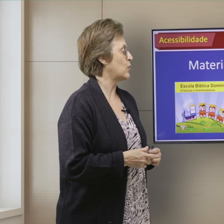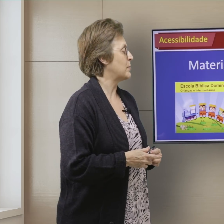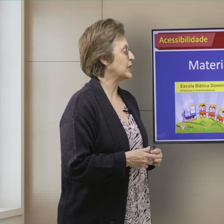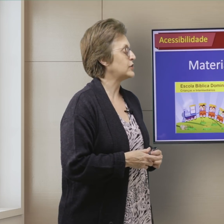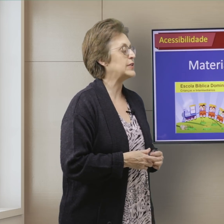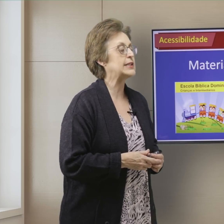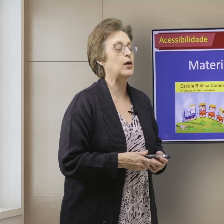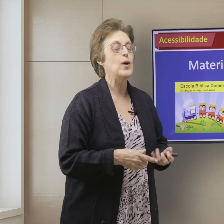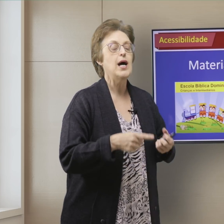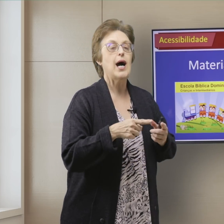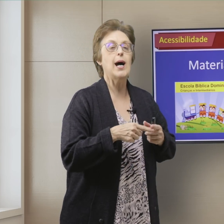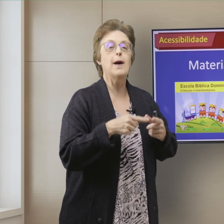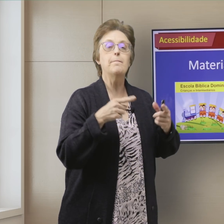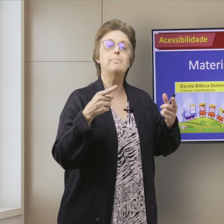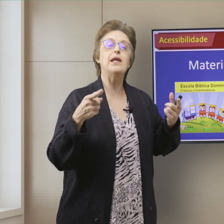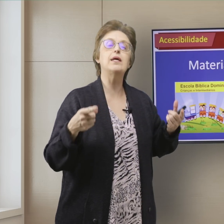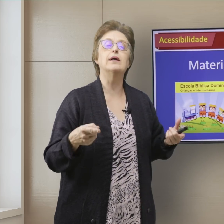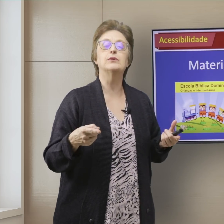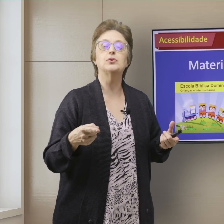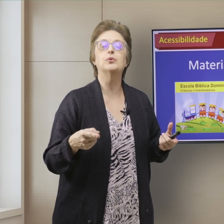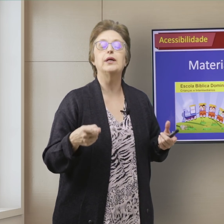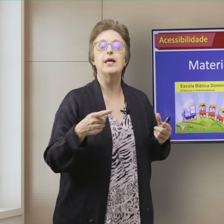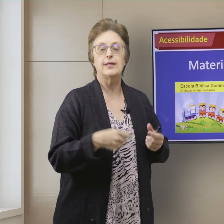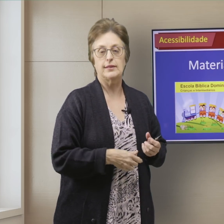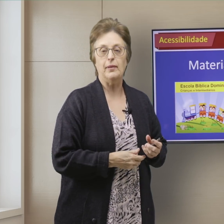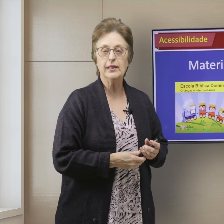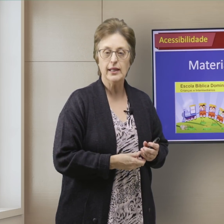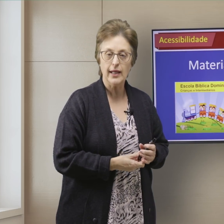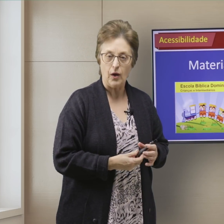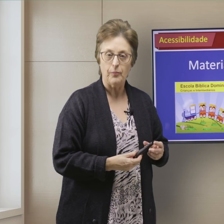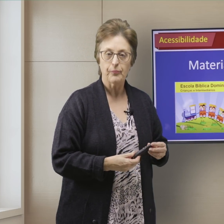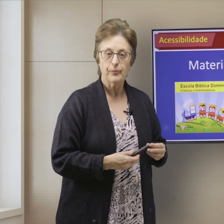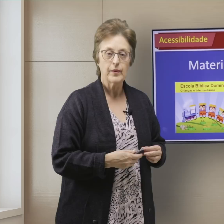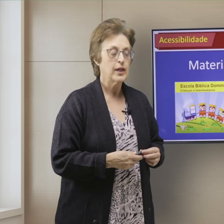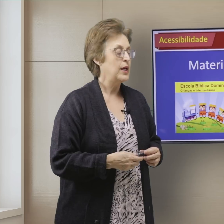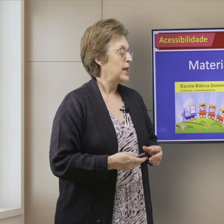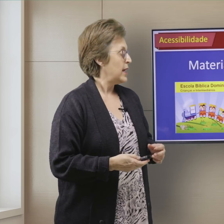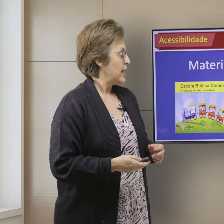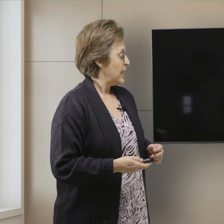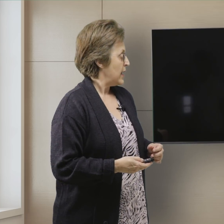a criança com baixa visão, ampliando esse material.